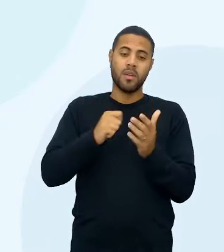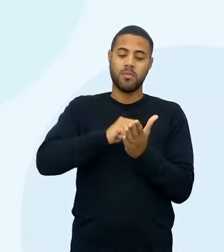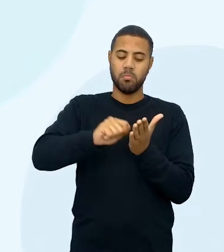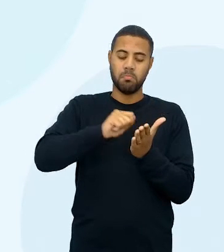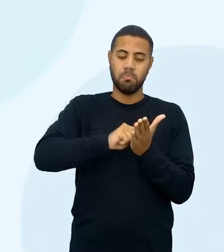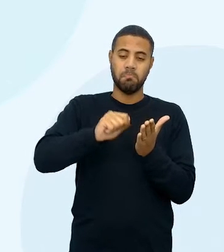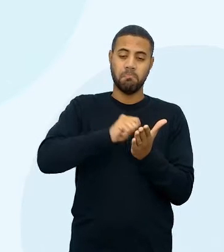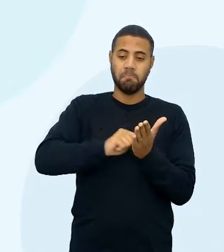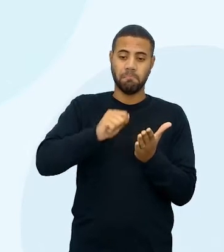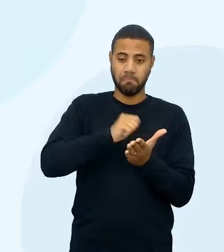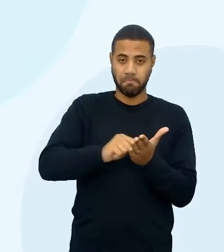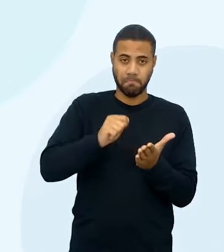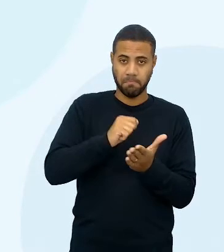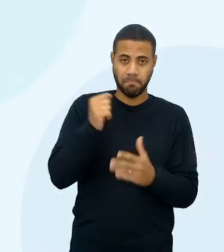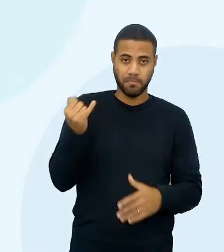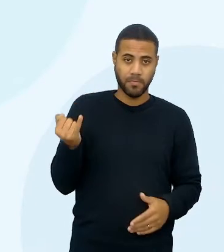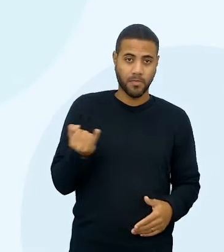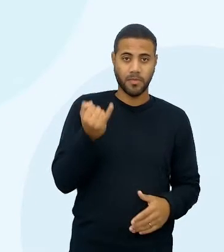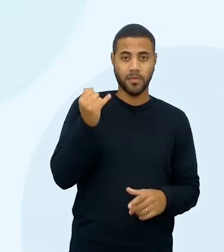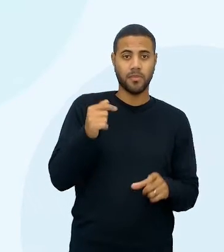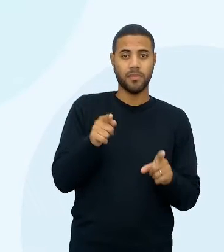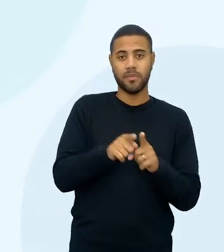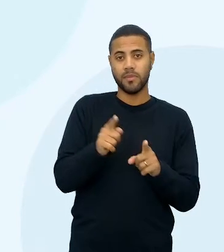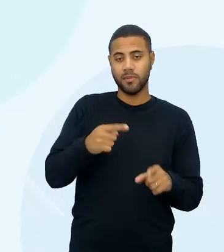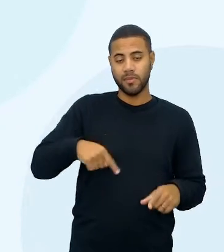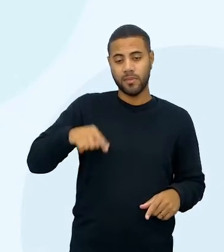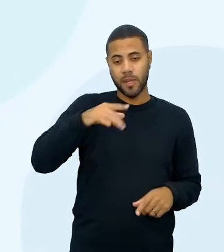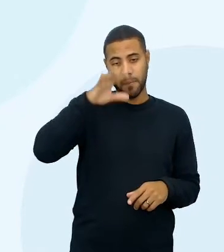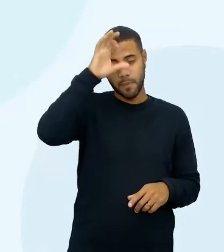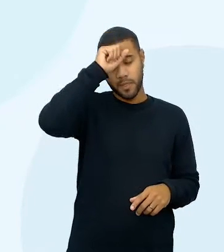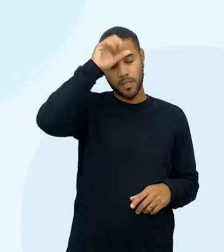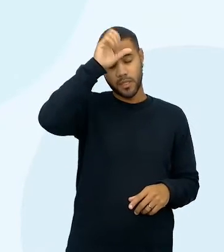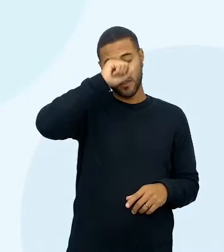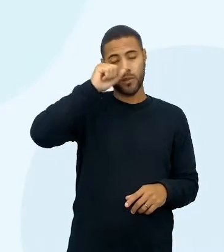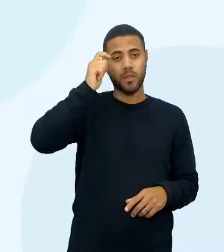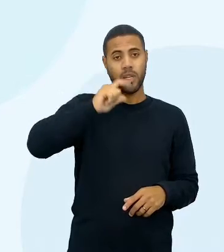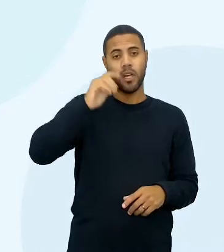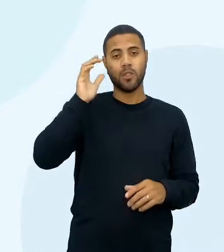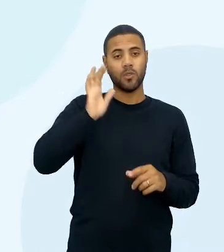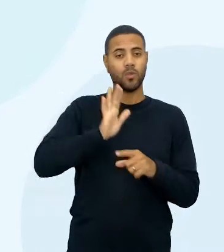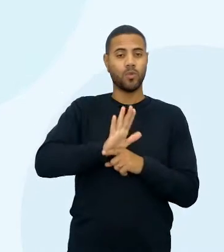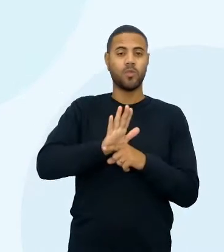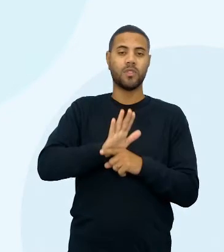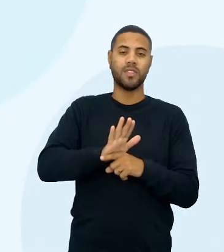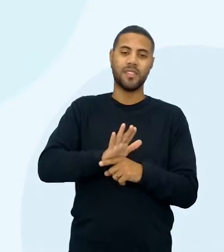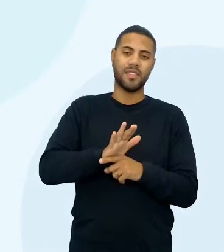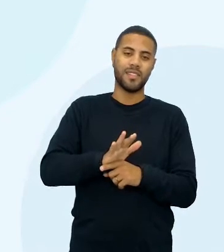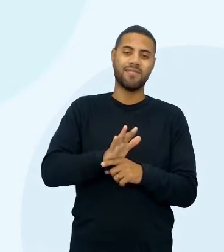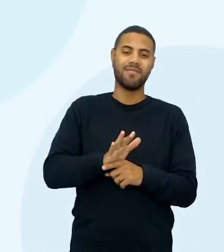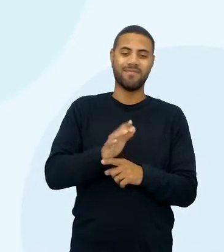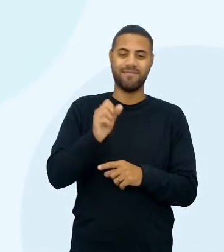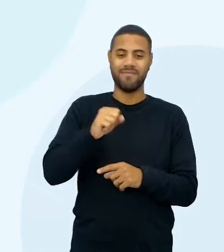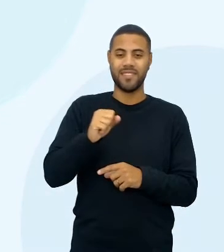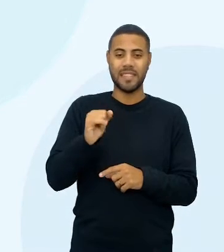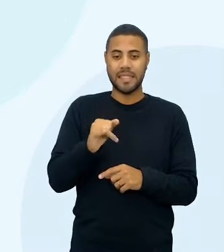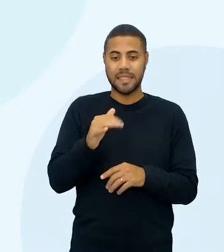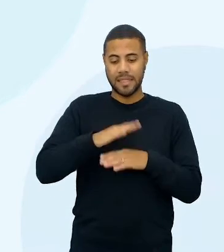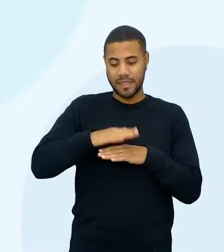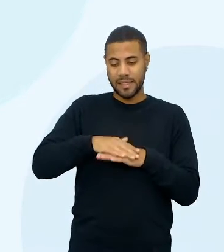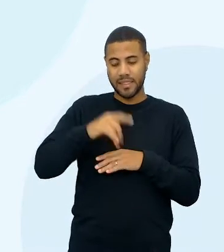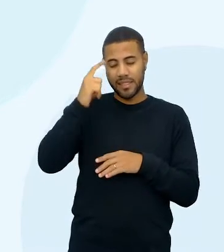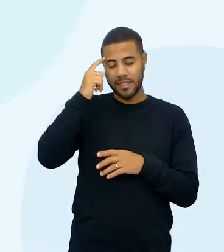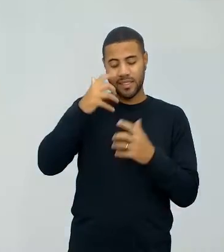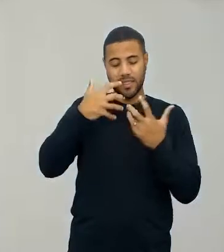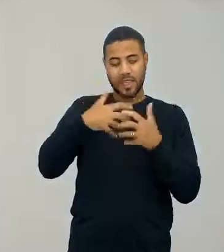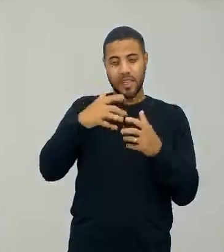Esse brainstorm é muito importante aí para o processo de aprendizagem, ajuda bastante. Porque se a gente contar só com o nosso